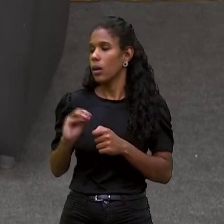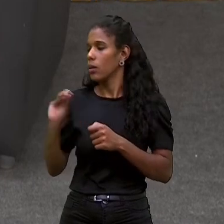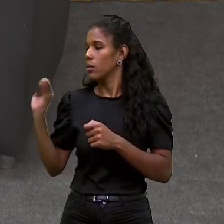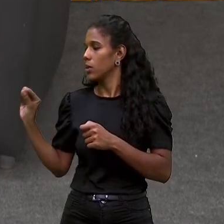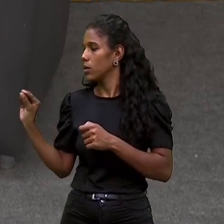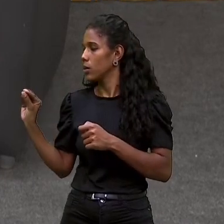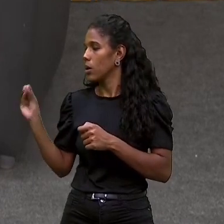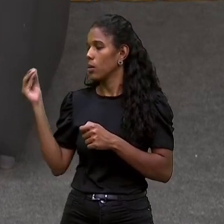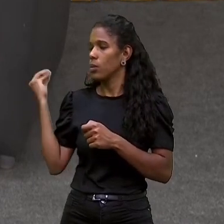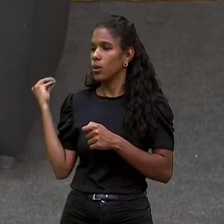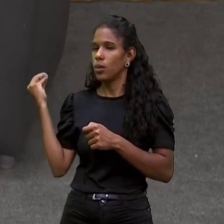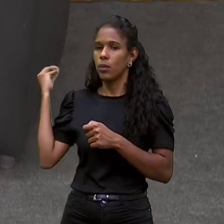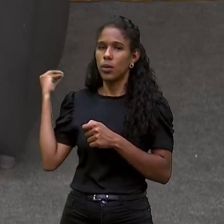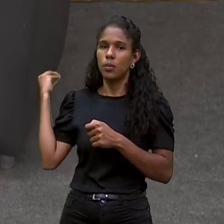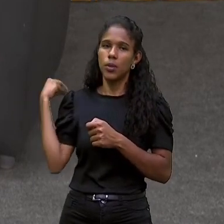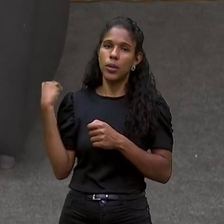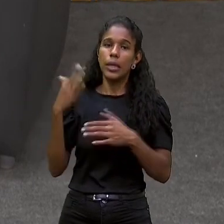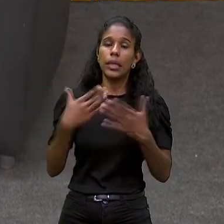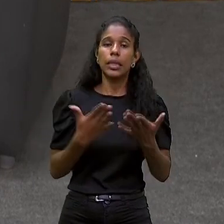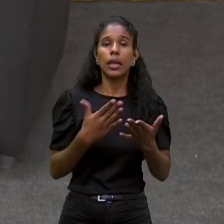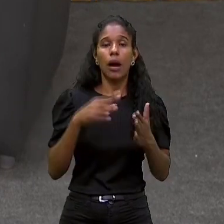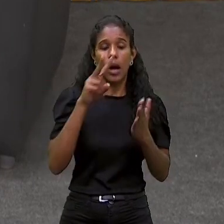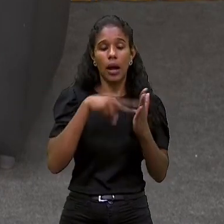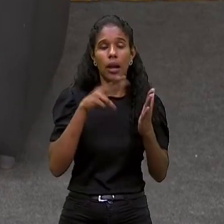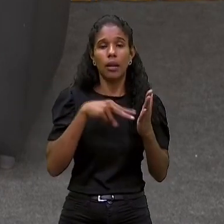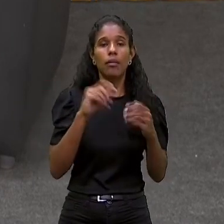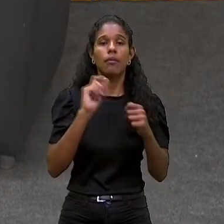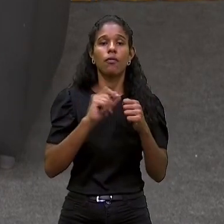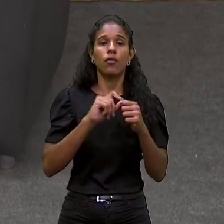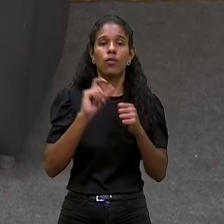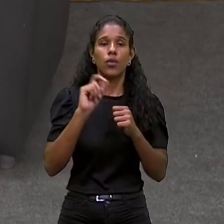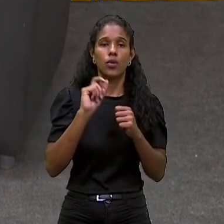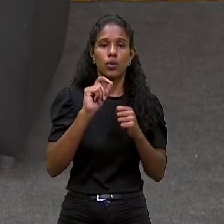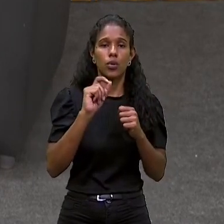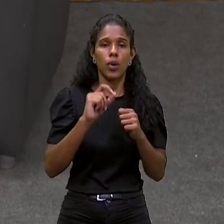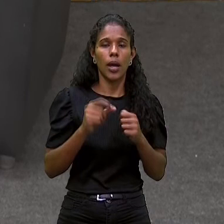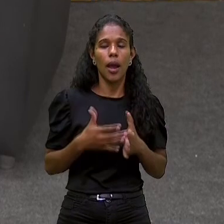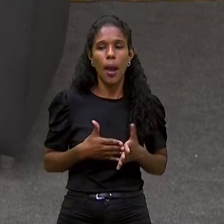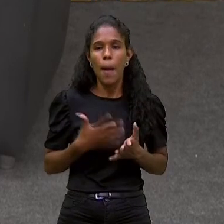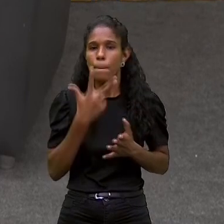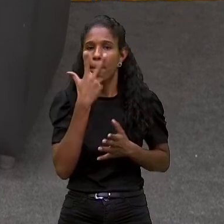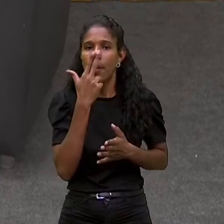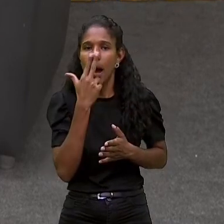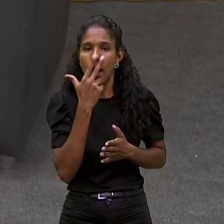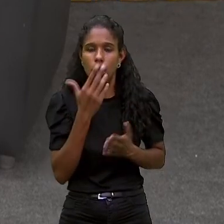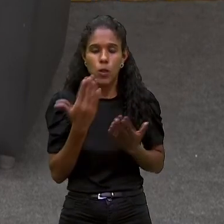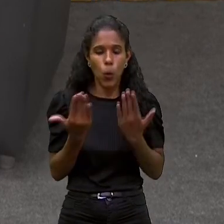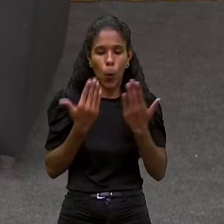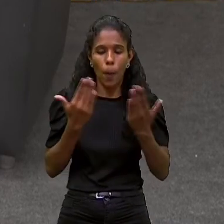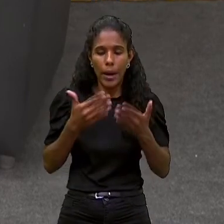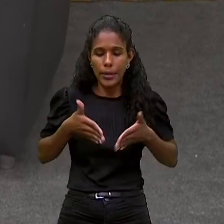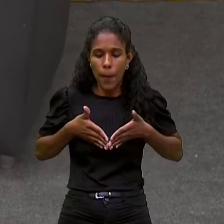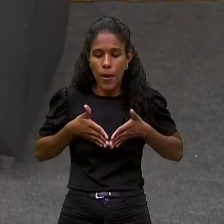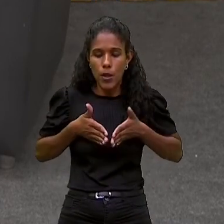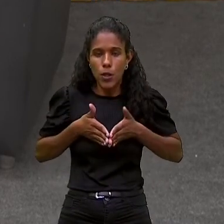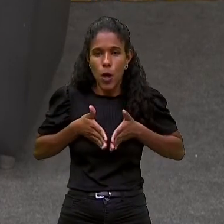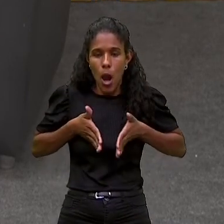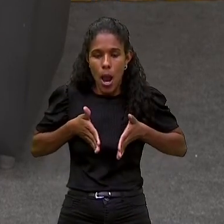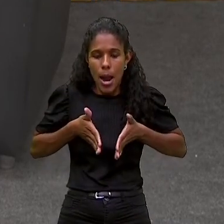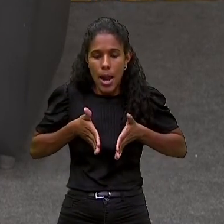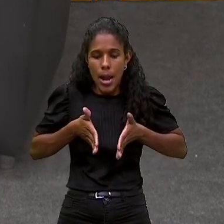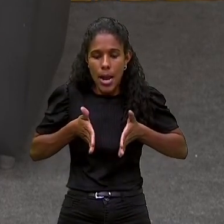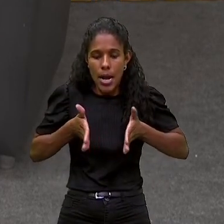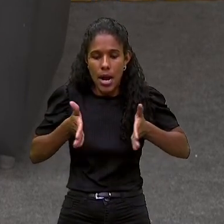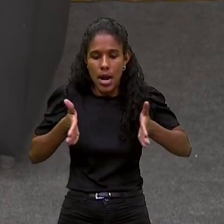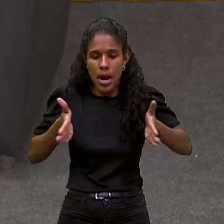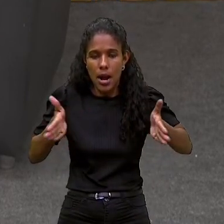portas, abrir a sua rede neural, para que, diante de uma doença desta, você tenha outros recursos